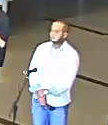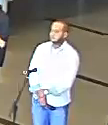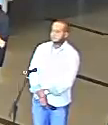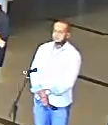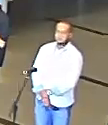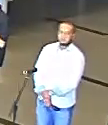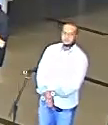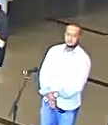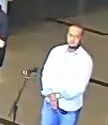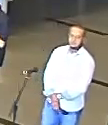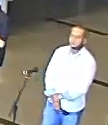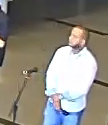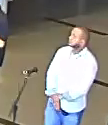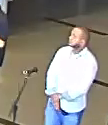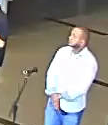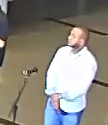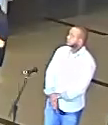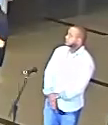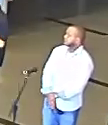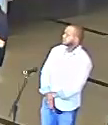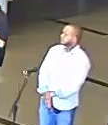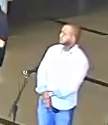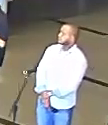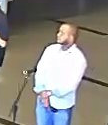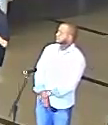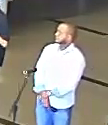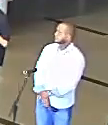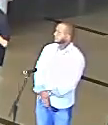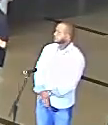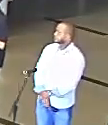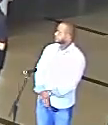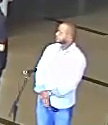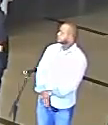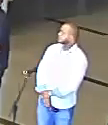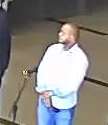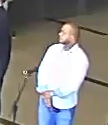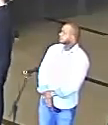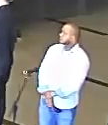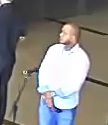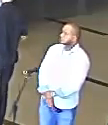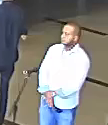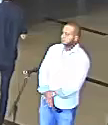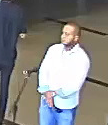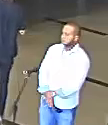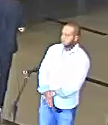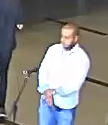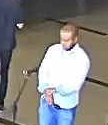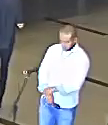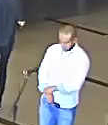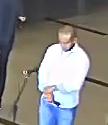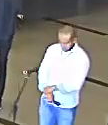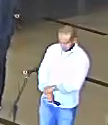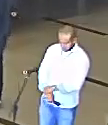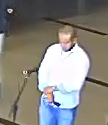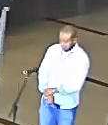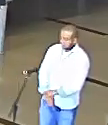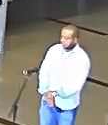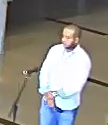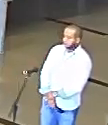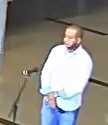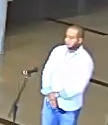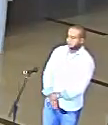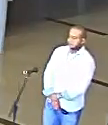também é sempre defensor do patrimônio histórico cultural Então nós vamos ter uma reunião agora às 17 horas por isso não